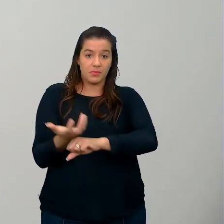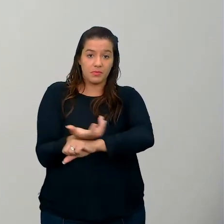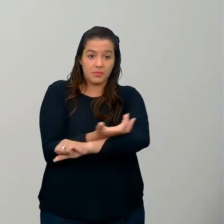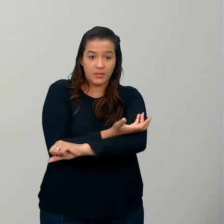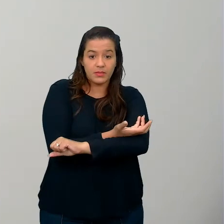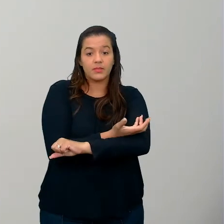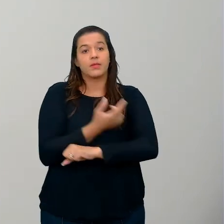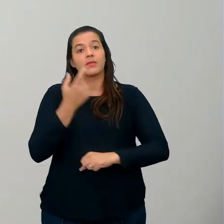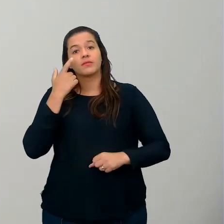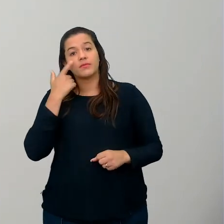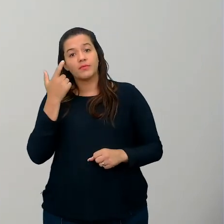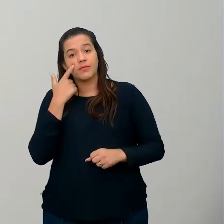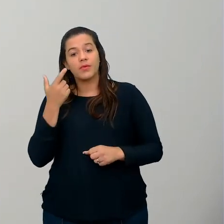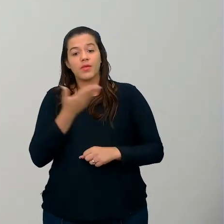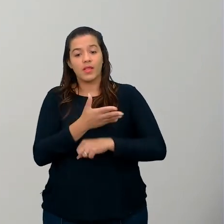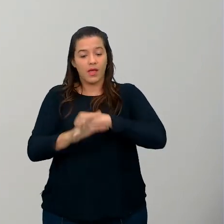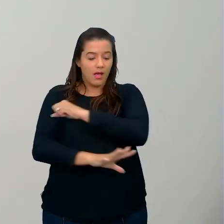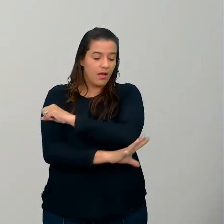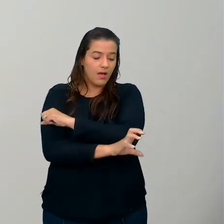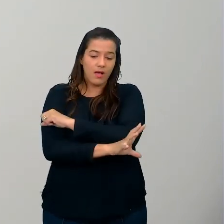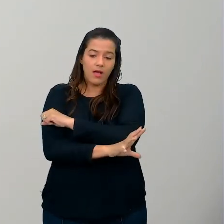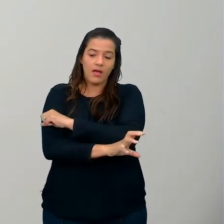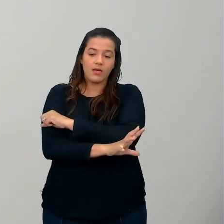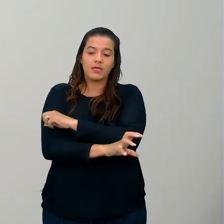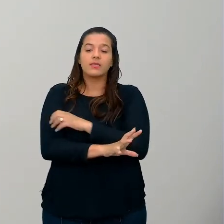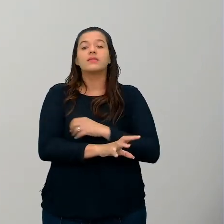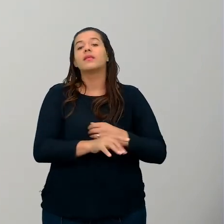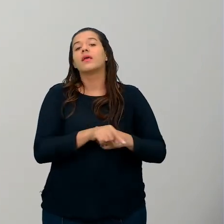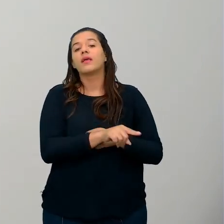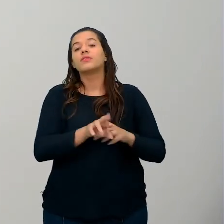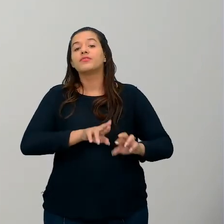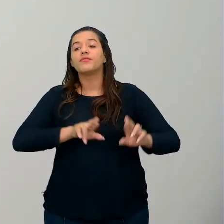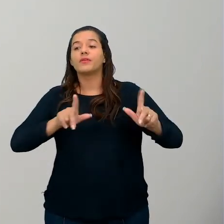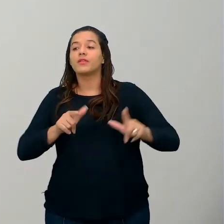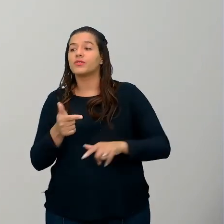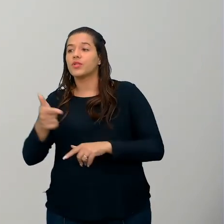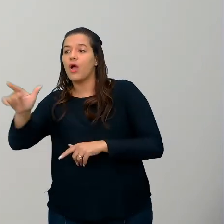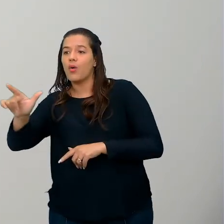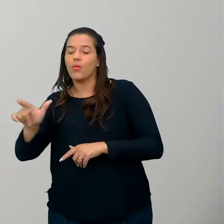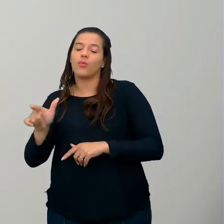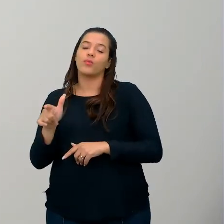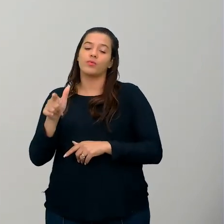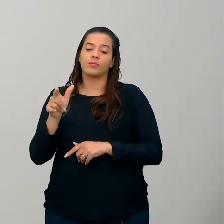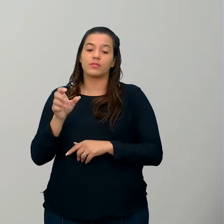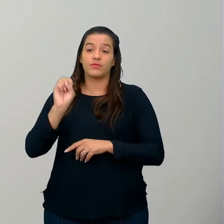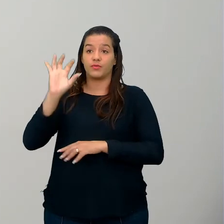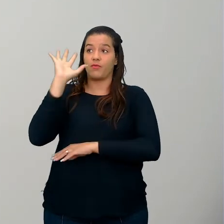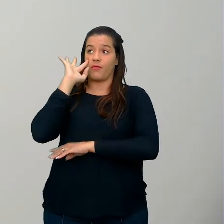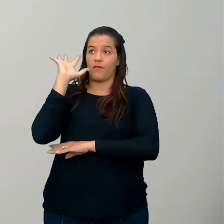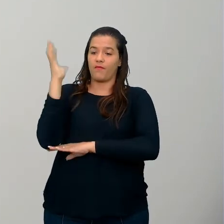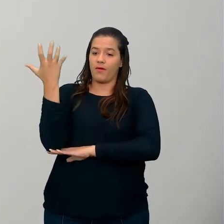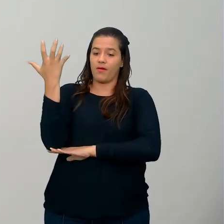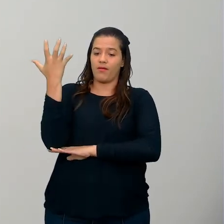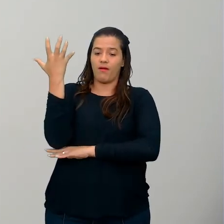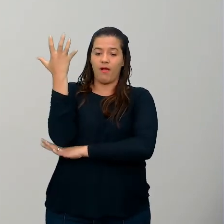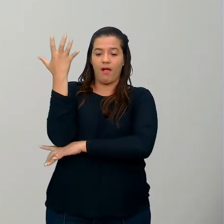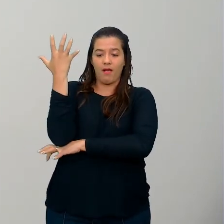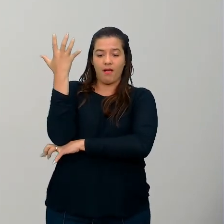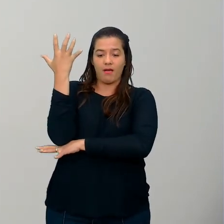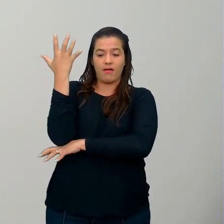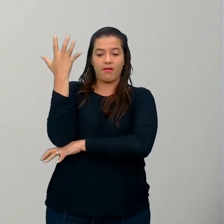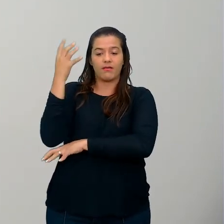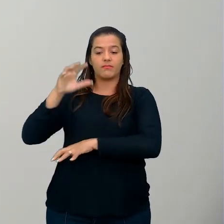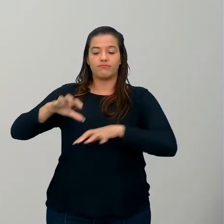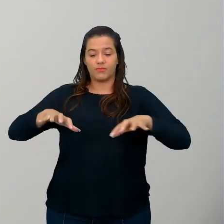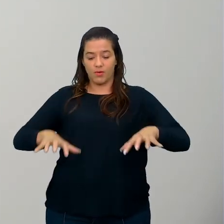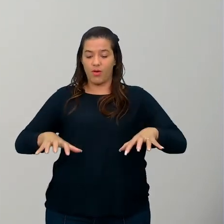por exemplo, que o estilo de raiz é muito diferente daquela, por exemplo, que se você fosse ver uma árvore, né, que cresça